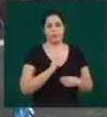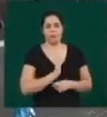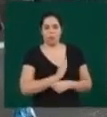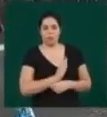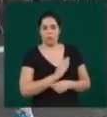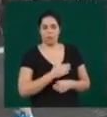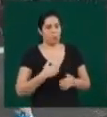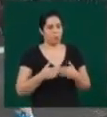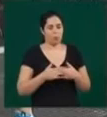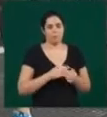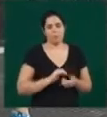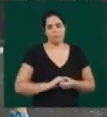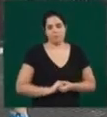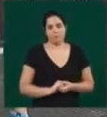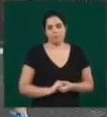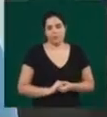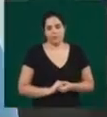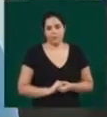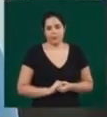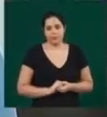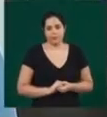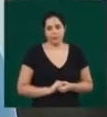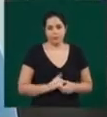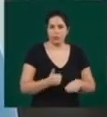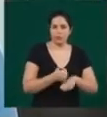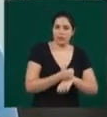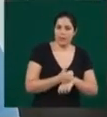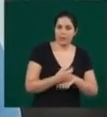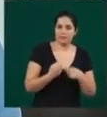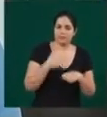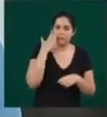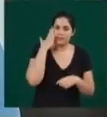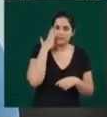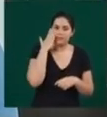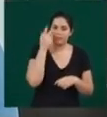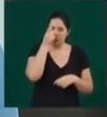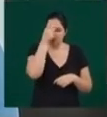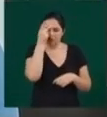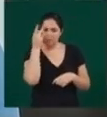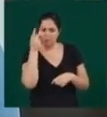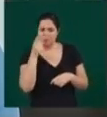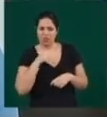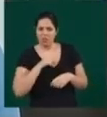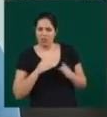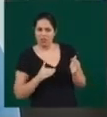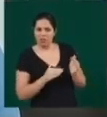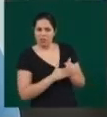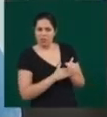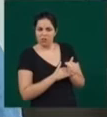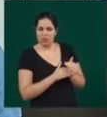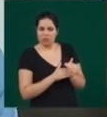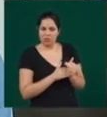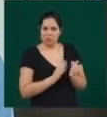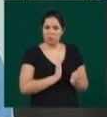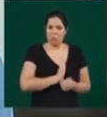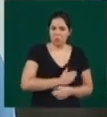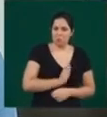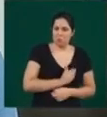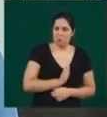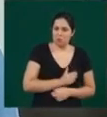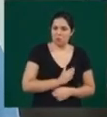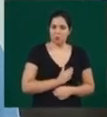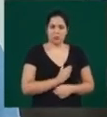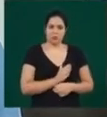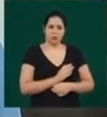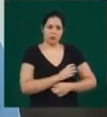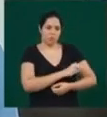cardiológica. O professor de educação física, ele precisa saber se aquela pessoa, ela tem alguma limitação, né? Se a limitação ela é cardíaca, se a